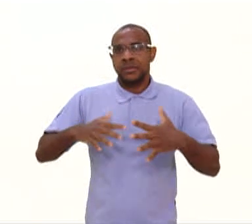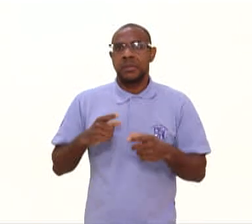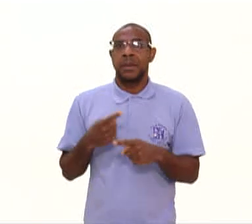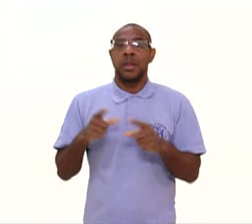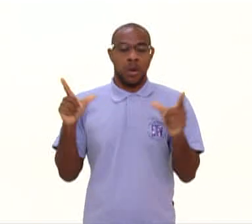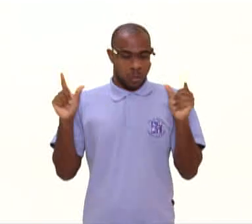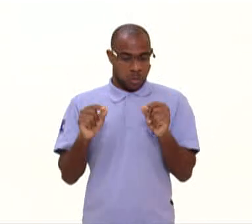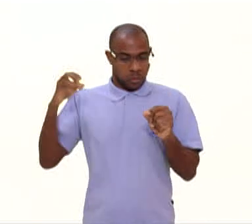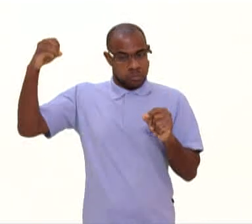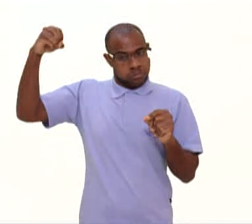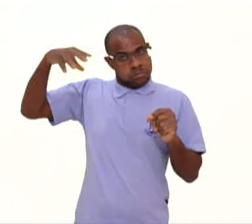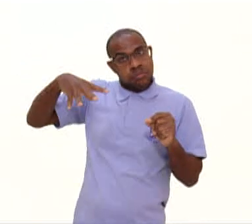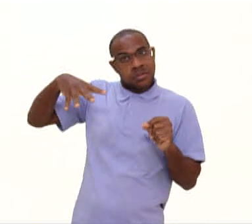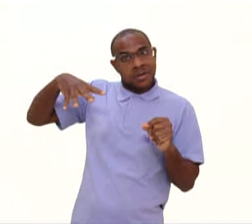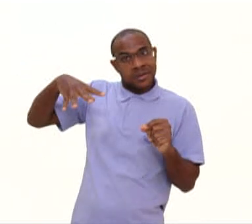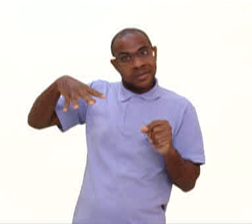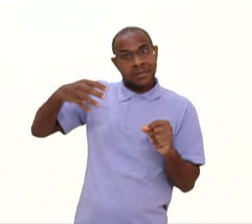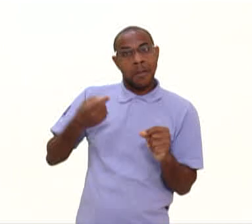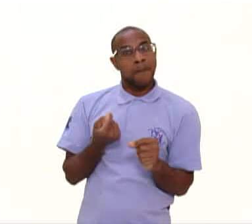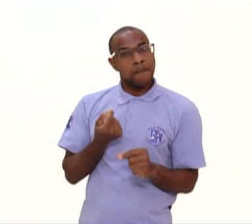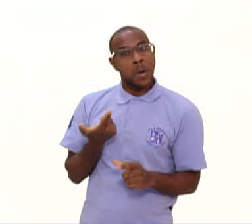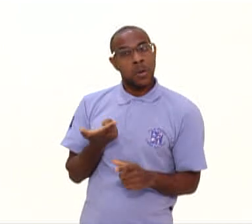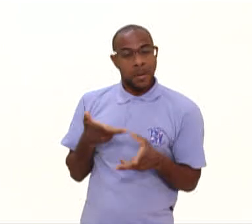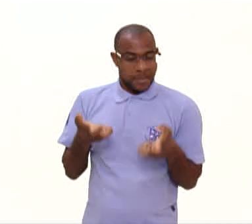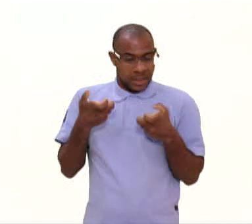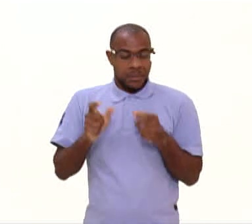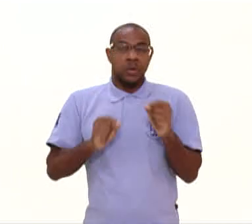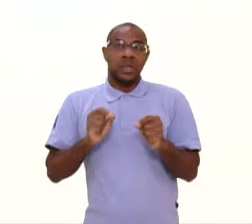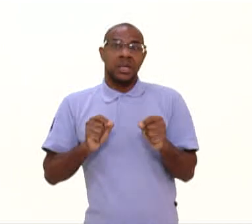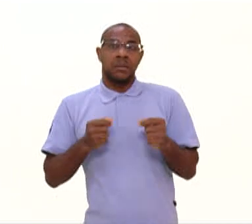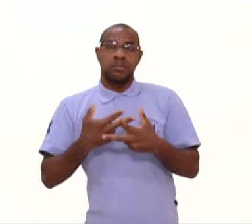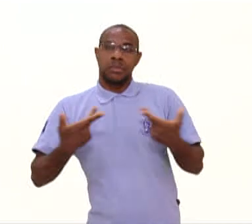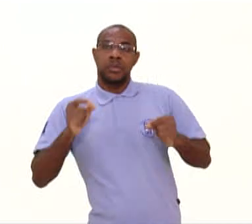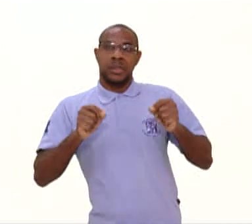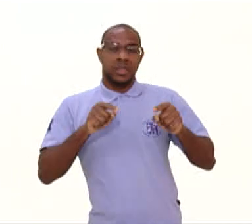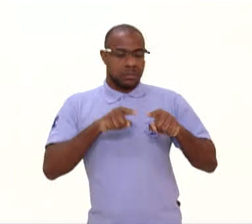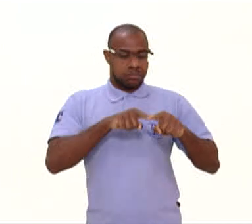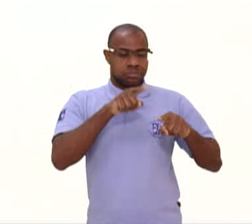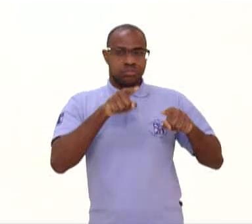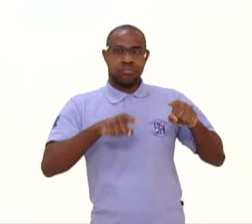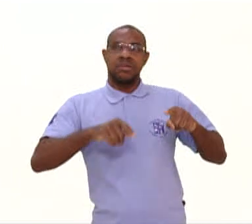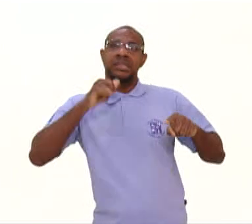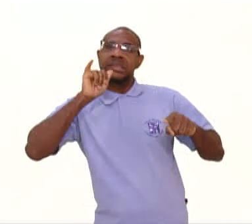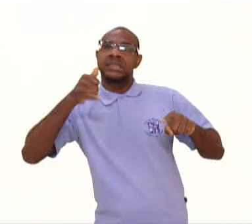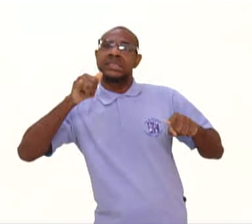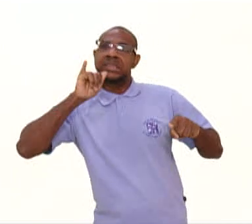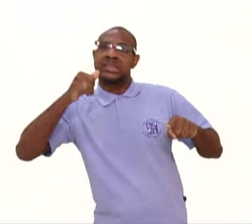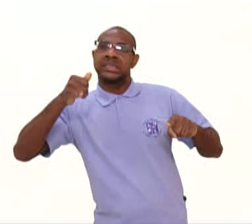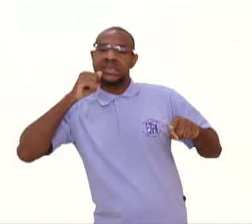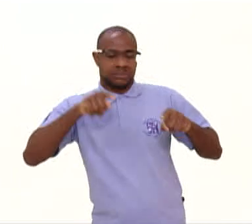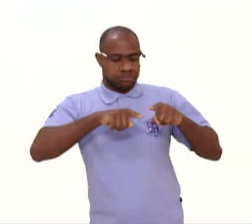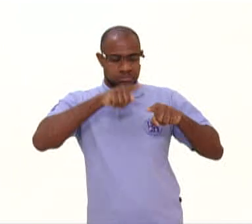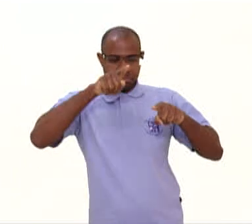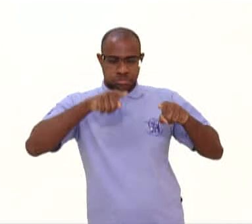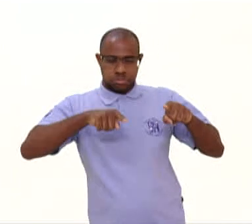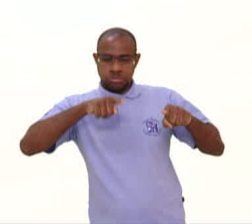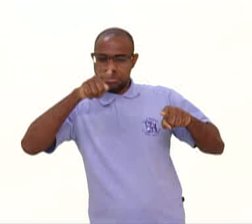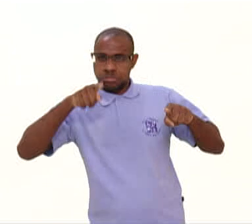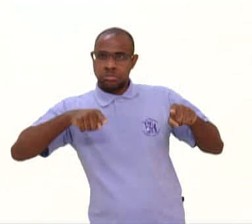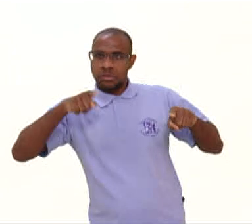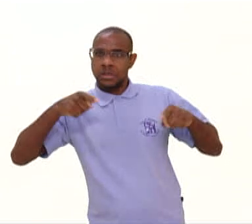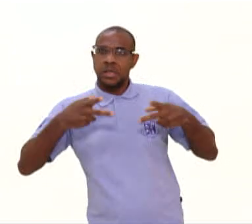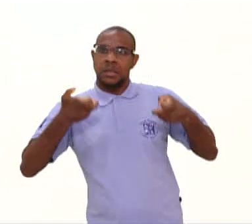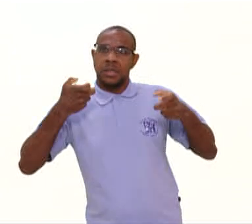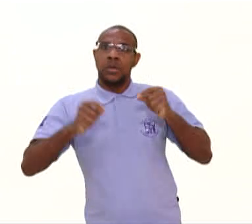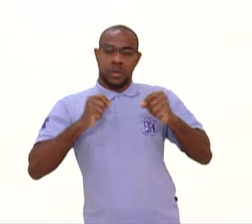luminosidade e intensidade. Percebeu então que isso era produto de ondas eletromagnéticas. E percebam, no meio do caminho, o